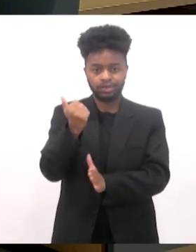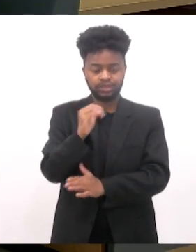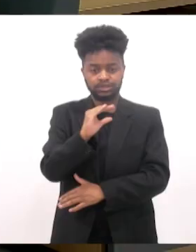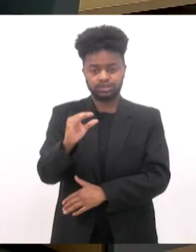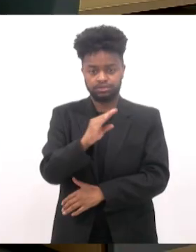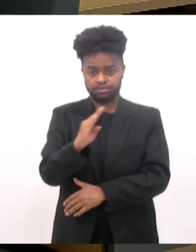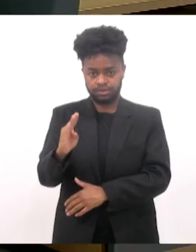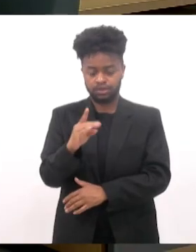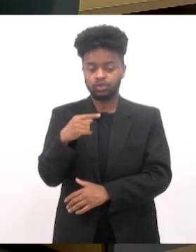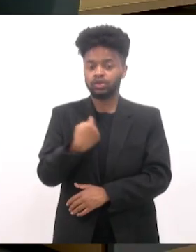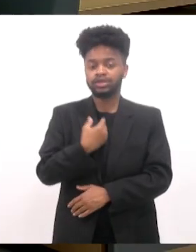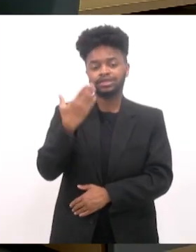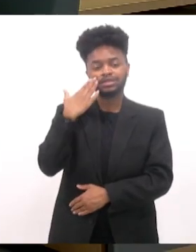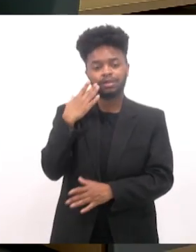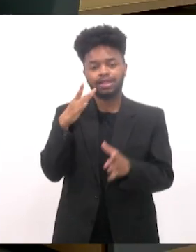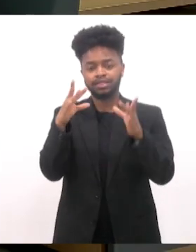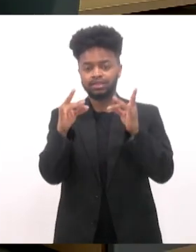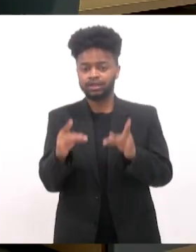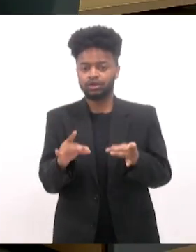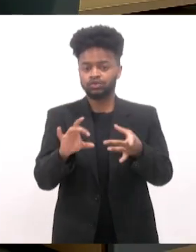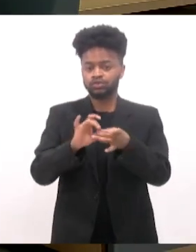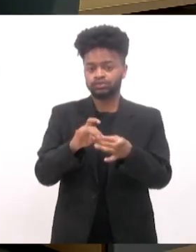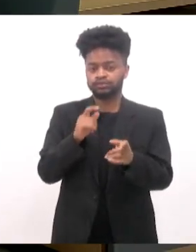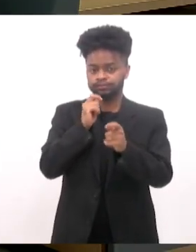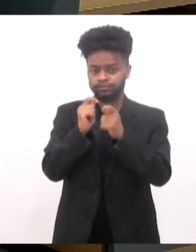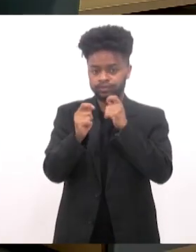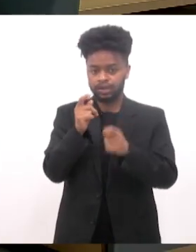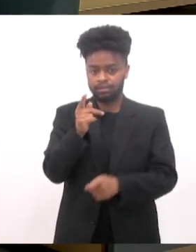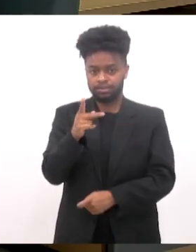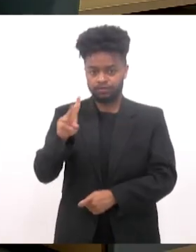CCBB. Vamos saber os detalhes com o repórter Paulo